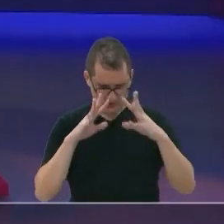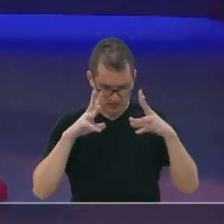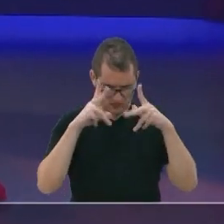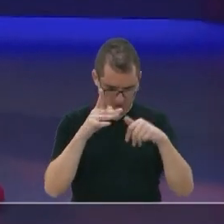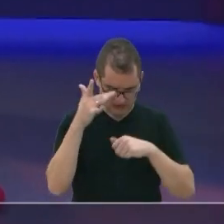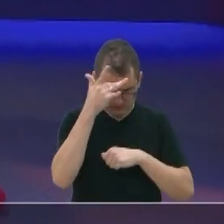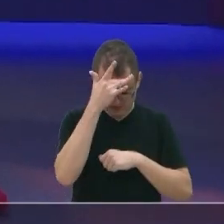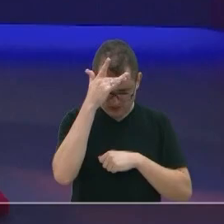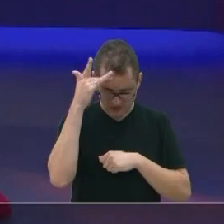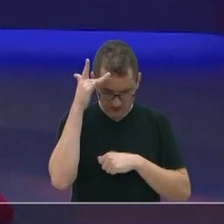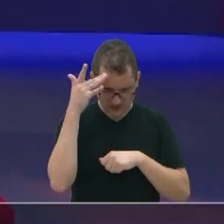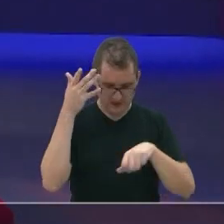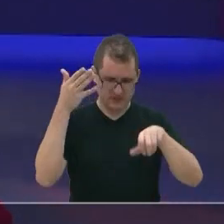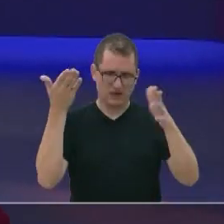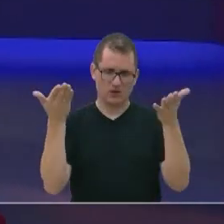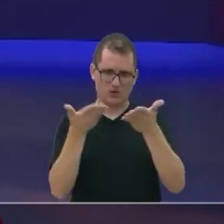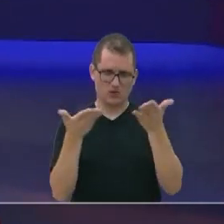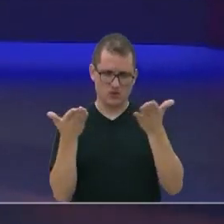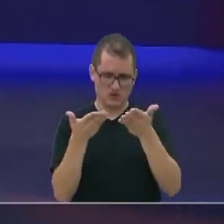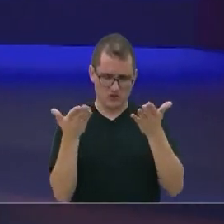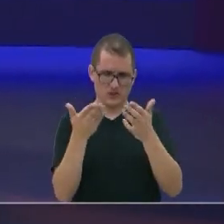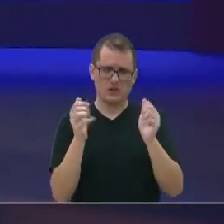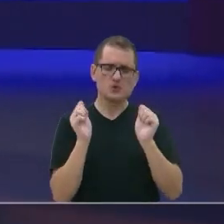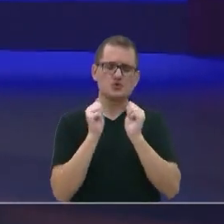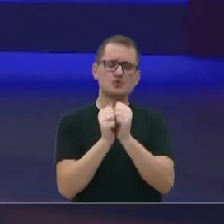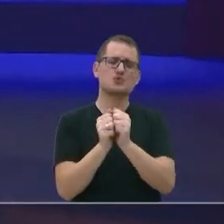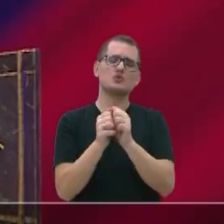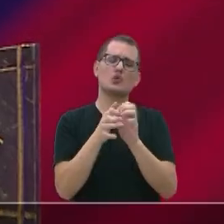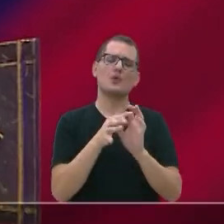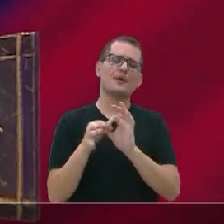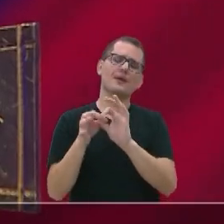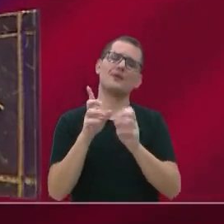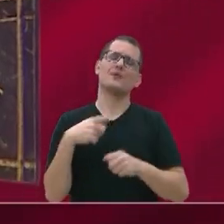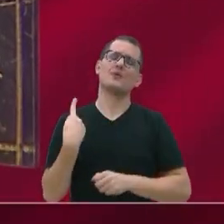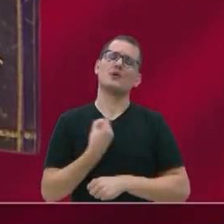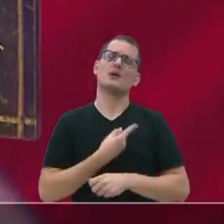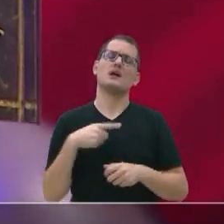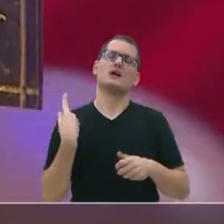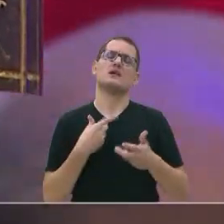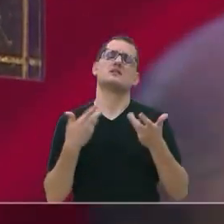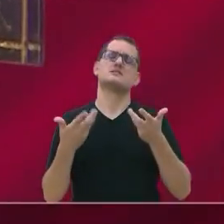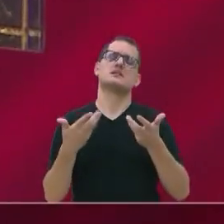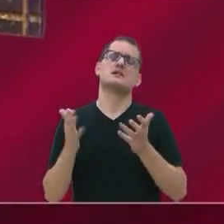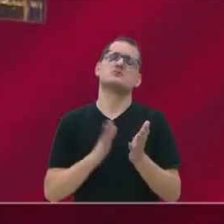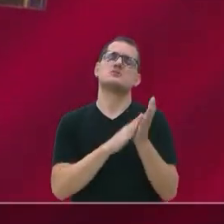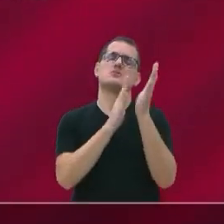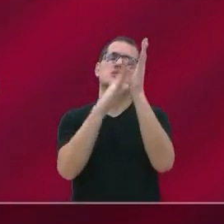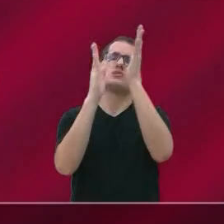conosco neste momento e queremos louvar-te, Senhor, diante de ti, cantando.